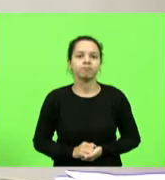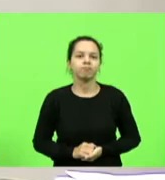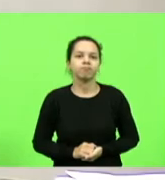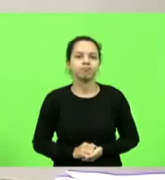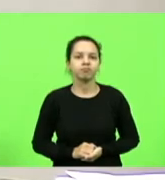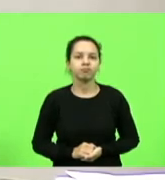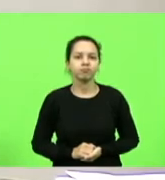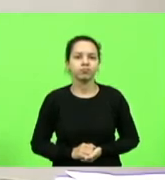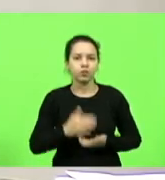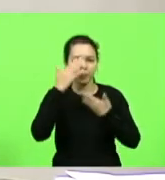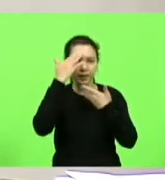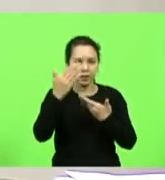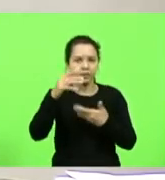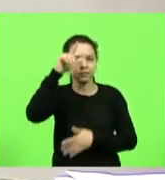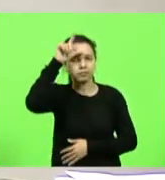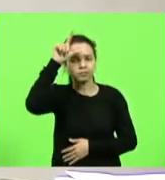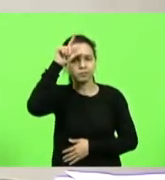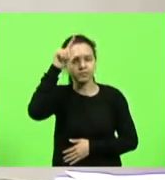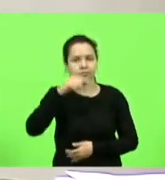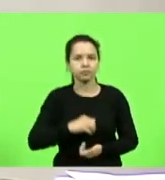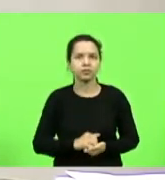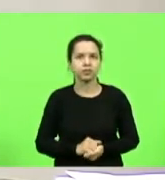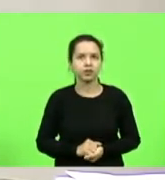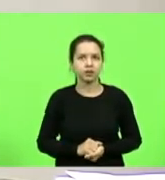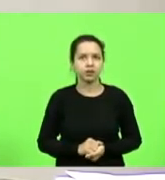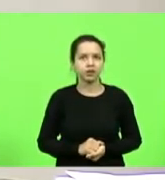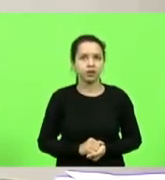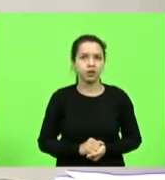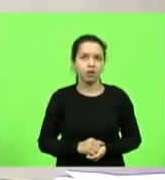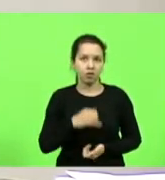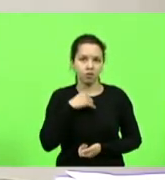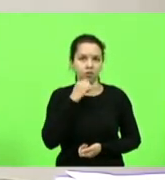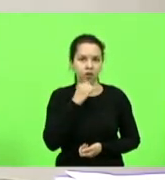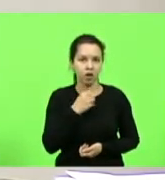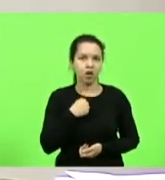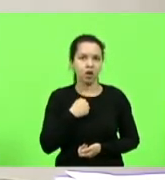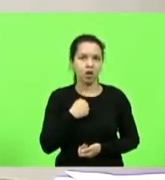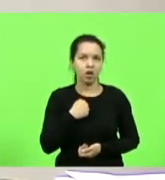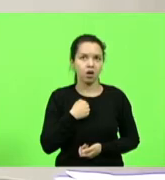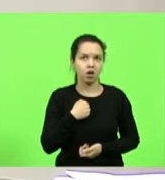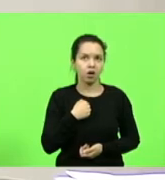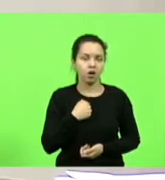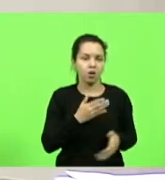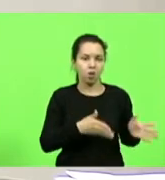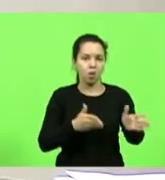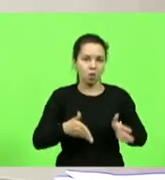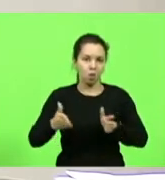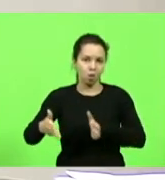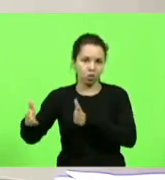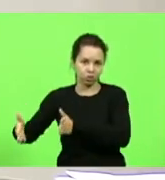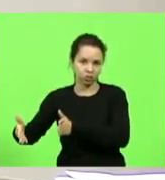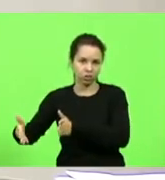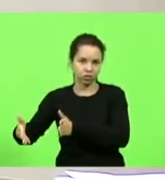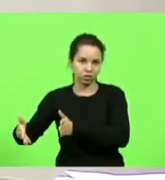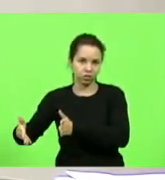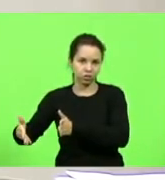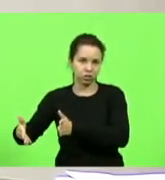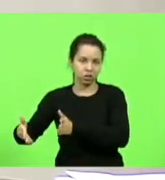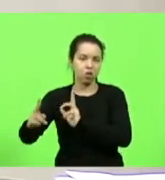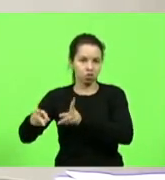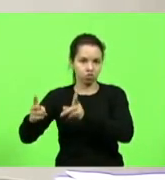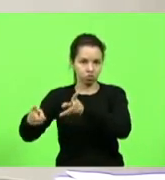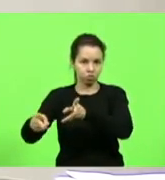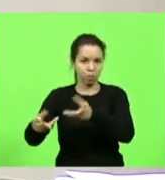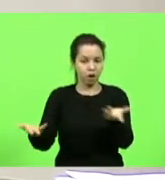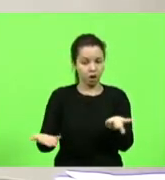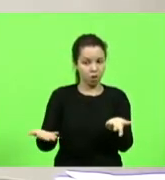Obrigado, deputado Sargento Lima. Eu quero falar aos deputados que eu vou manter uma ordem aqui, mas pela ordem de chamada é Neudir